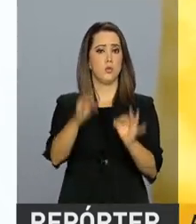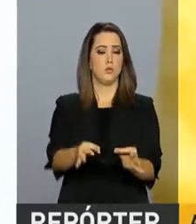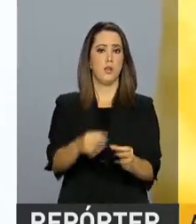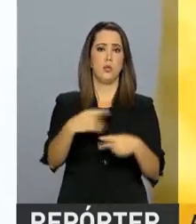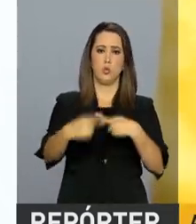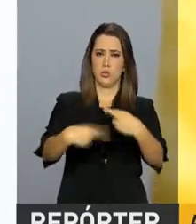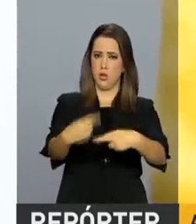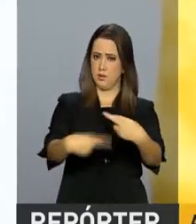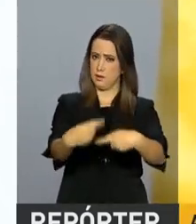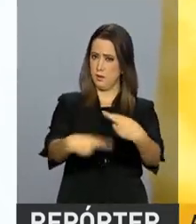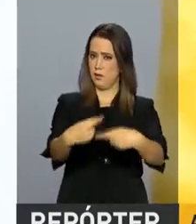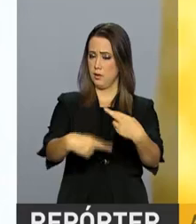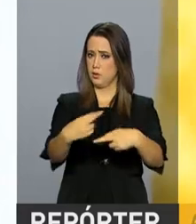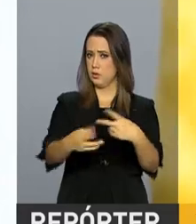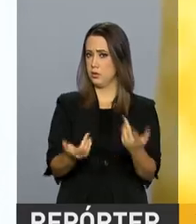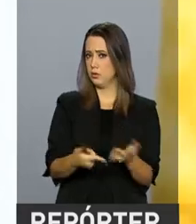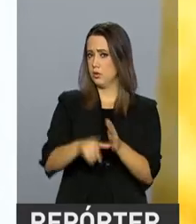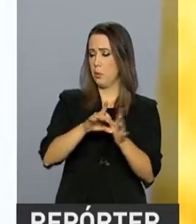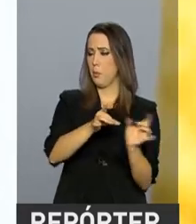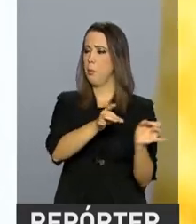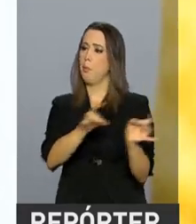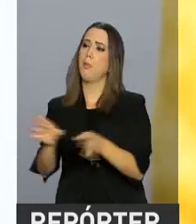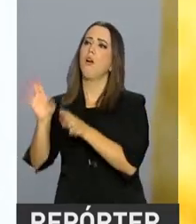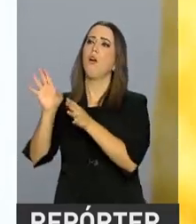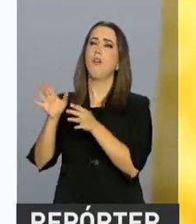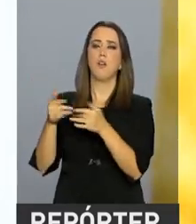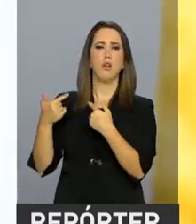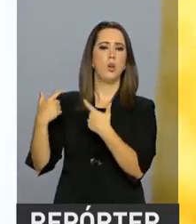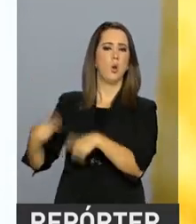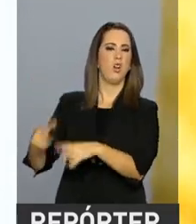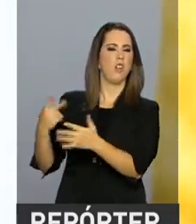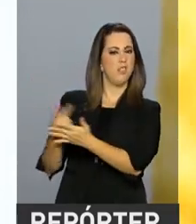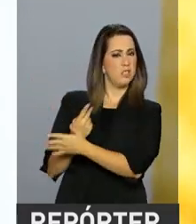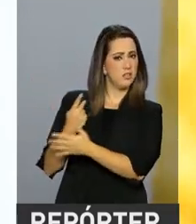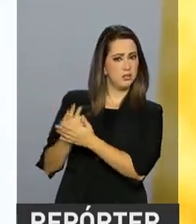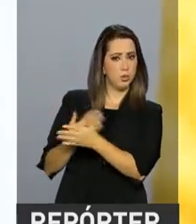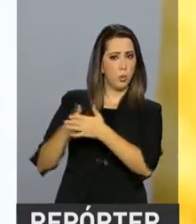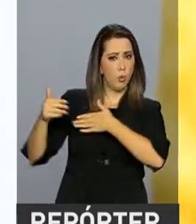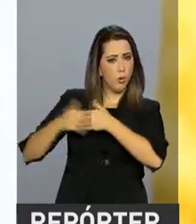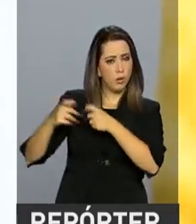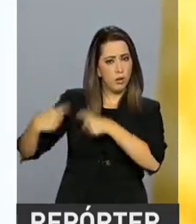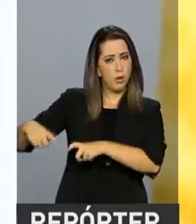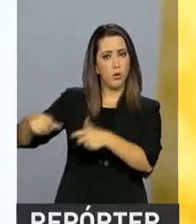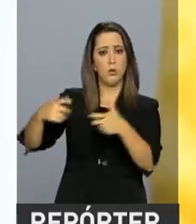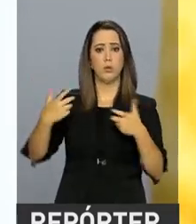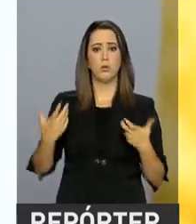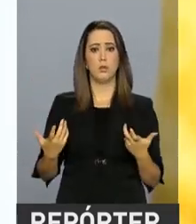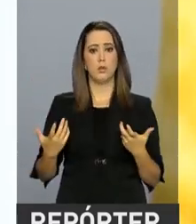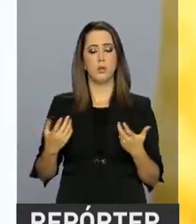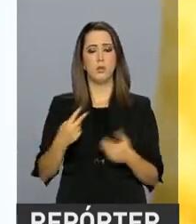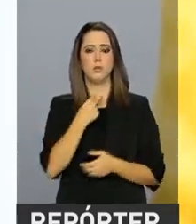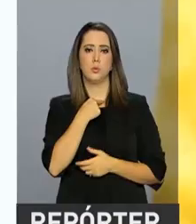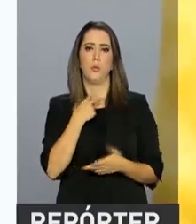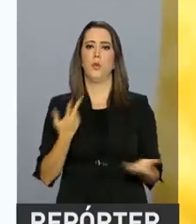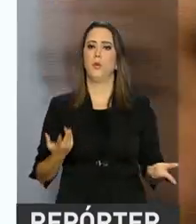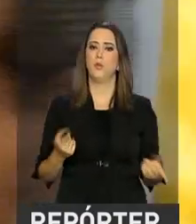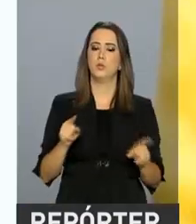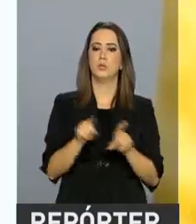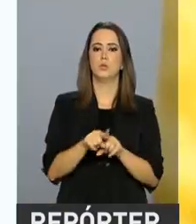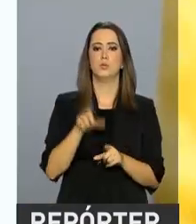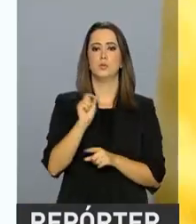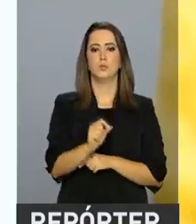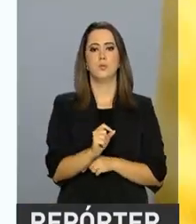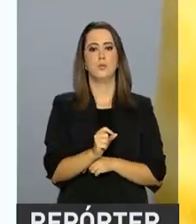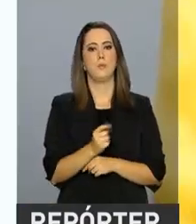reciclagem né ao invés de parar em lixões ao invés de parar né o desmonte de peças numa indústria b na